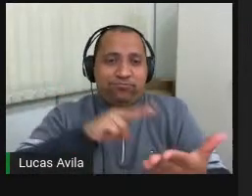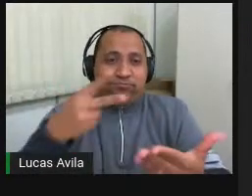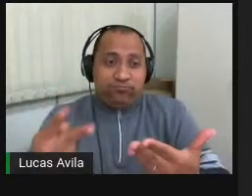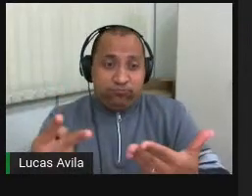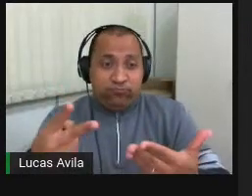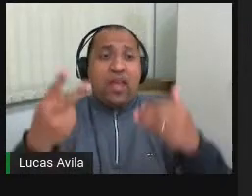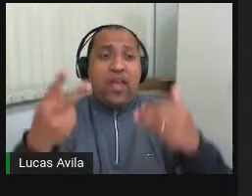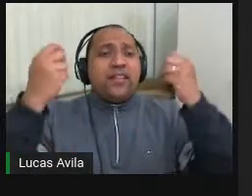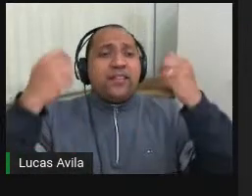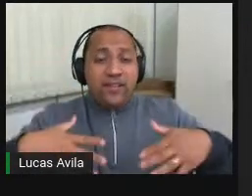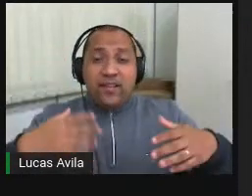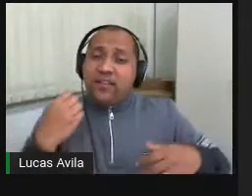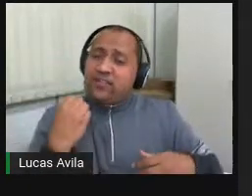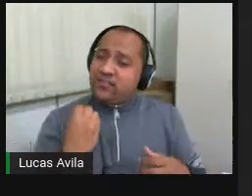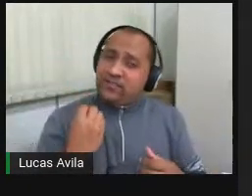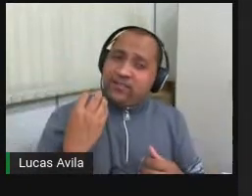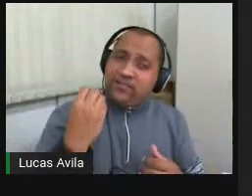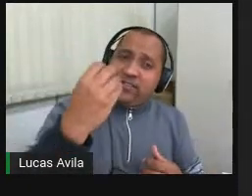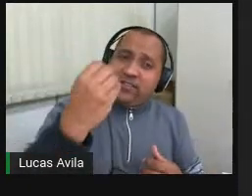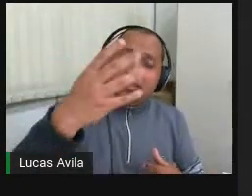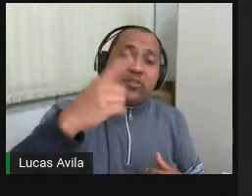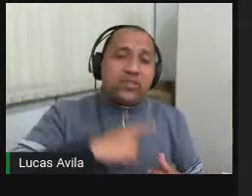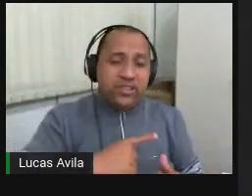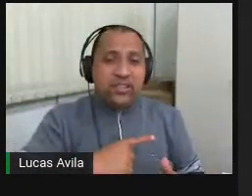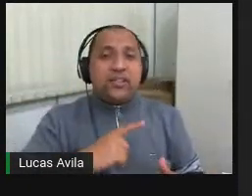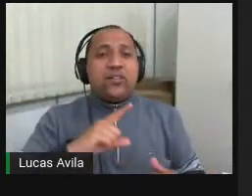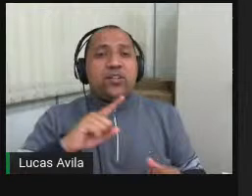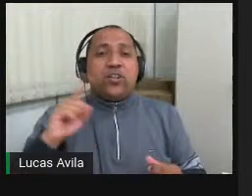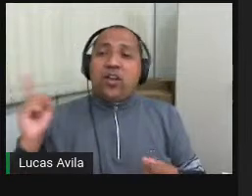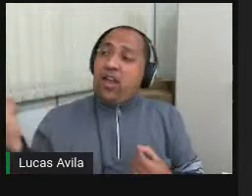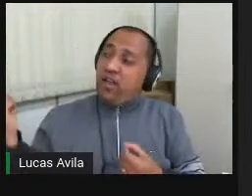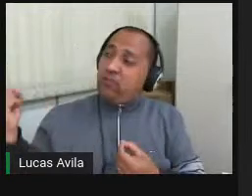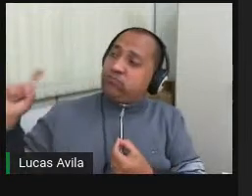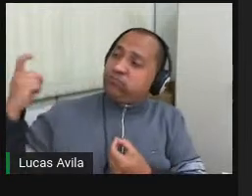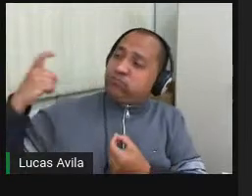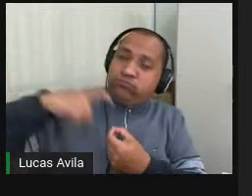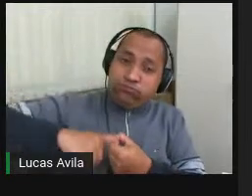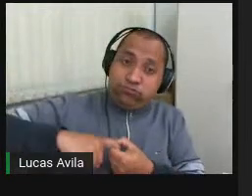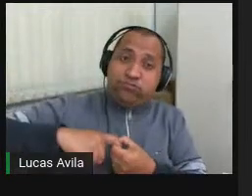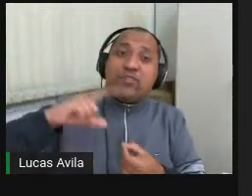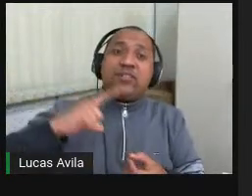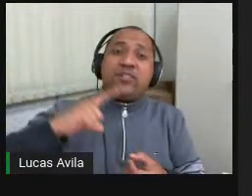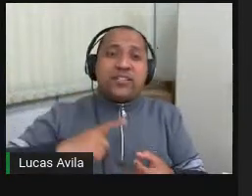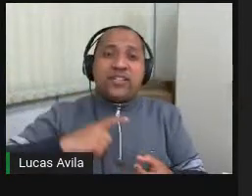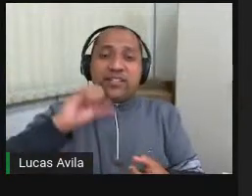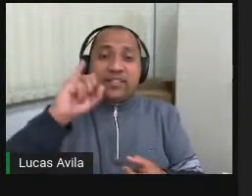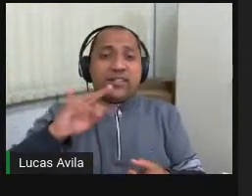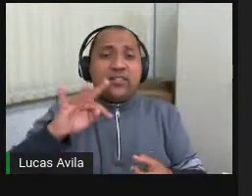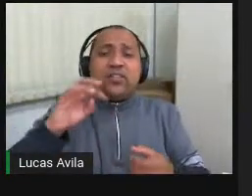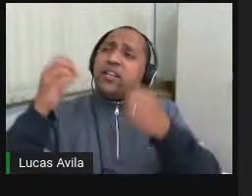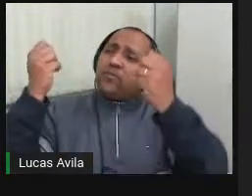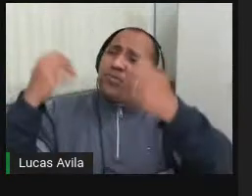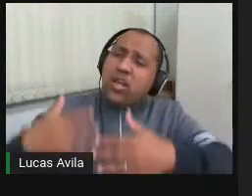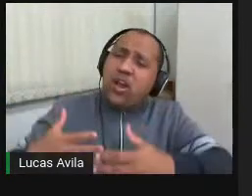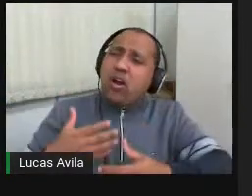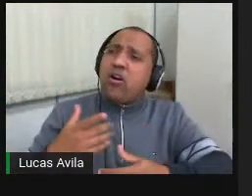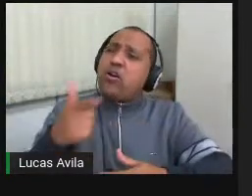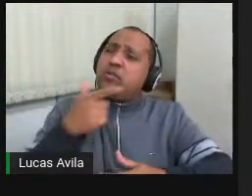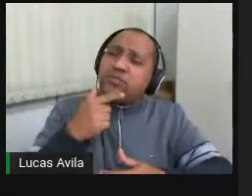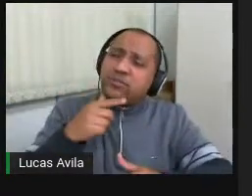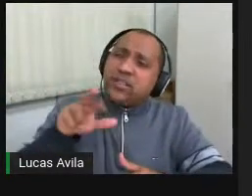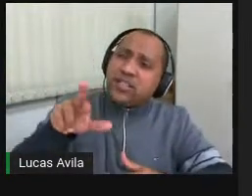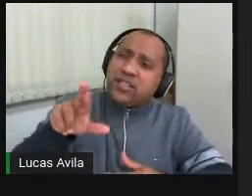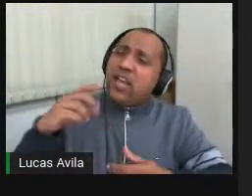entre Tertuliano e Ancineto. E no retorno, diz assim Ancineto: "Hermano, fizemos uma linda